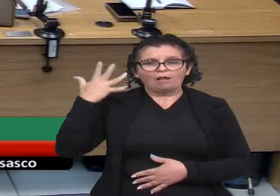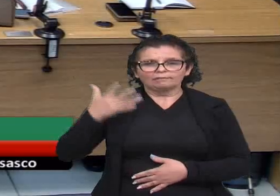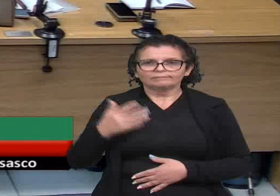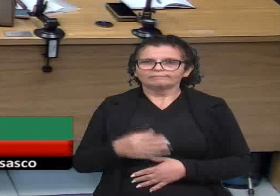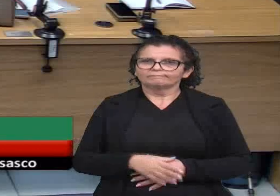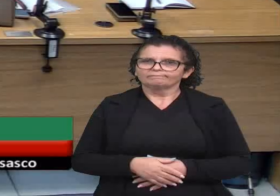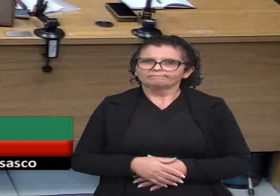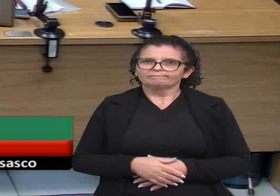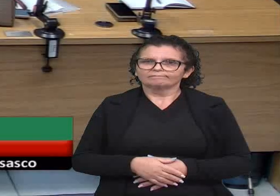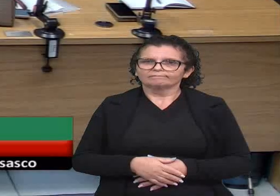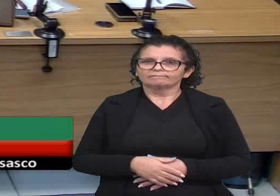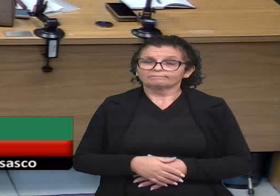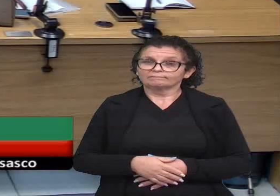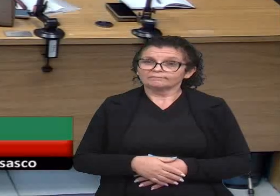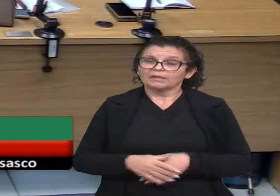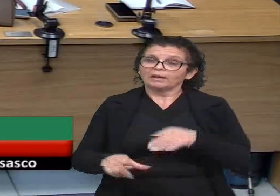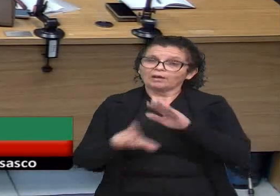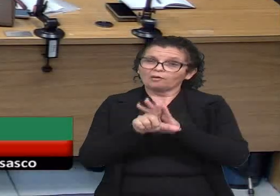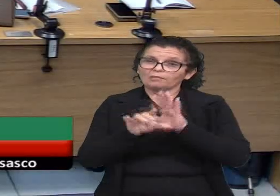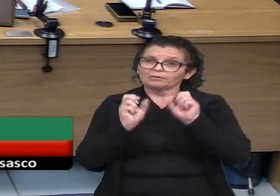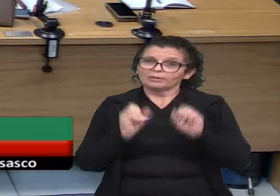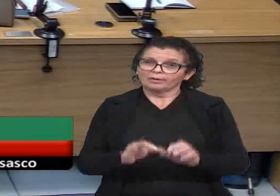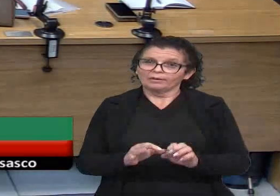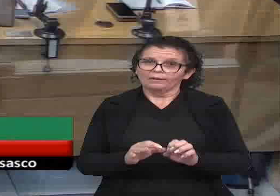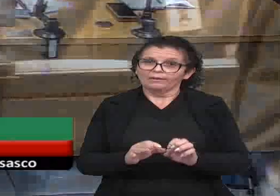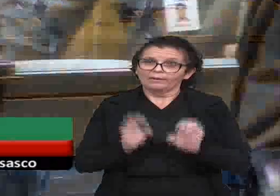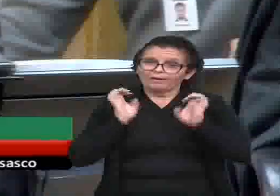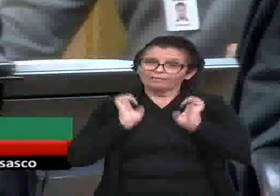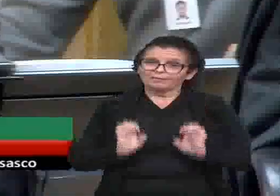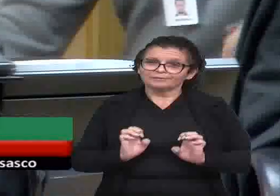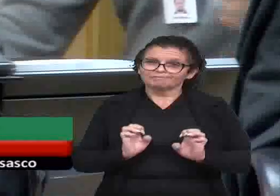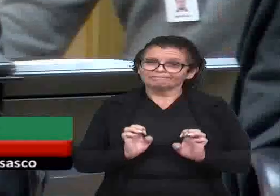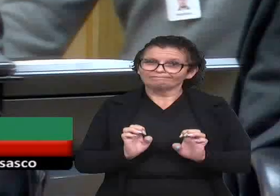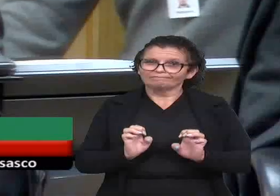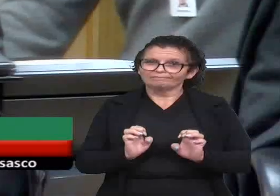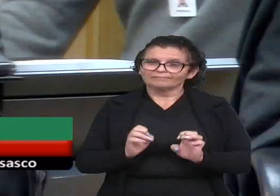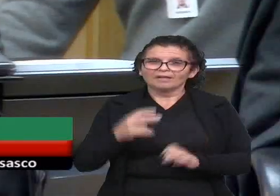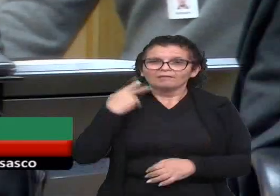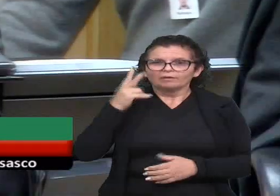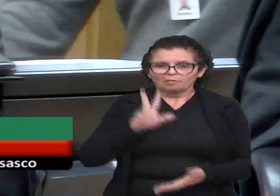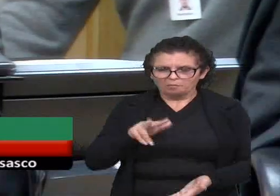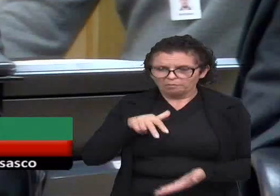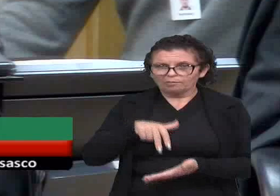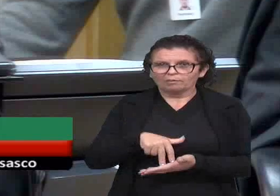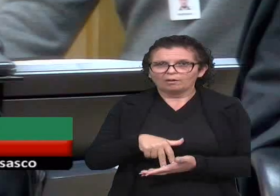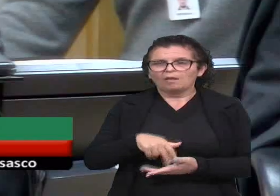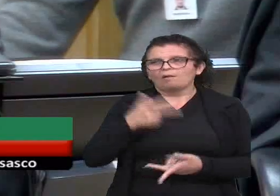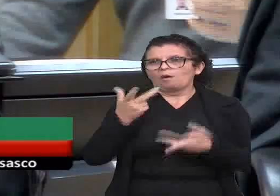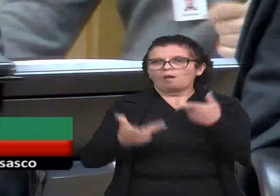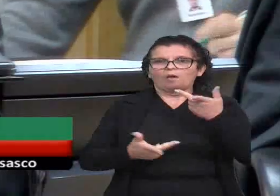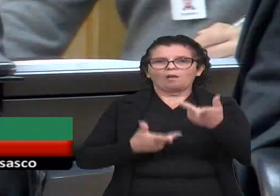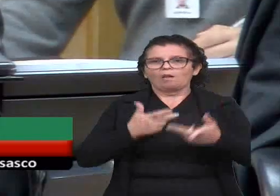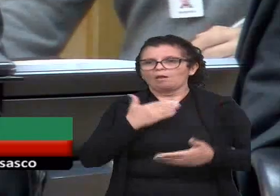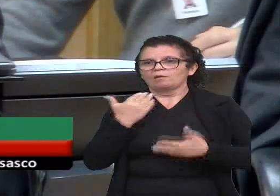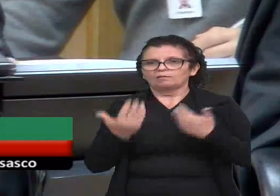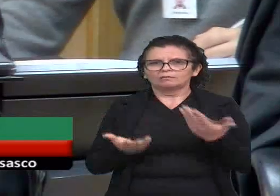Legalmente é, moralmente é ruim. Só que teve. Vereadores usam a tribuna, fica falando que